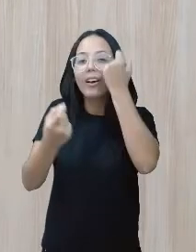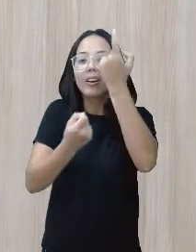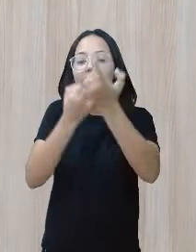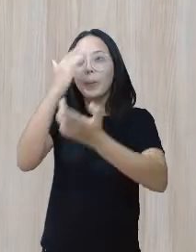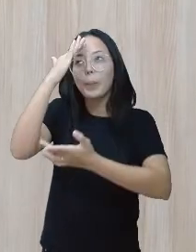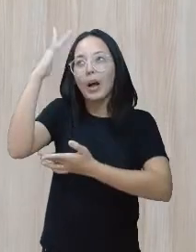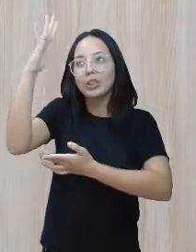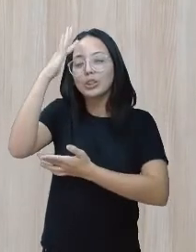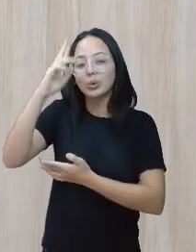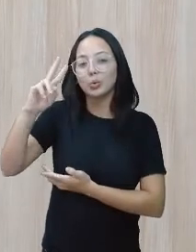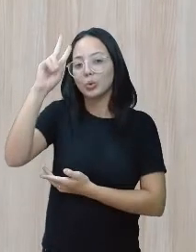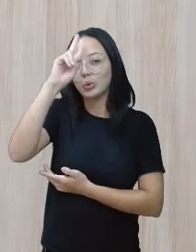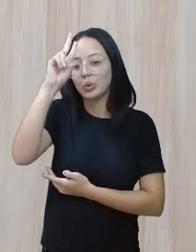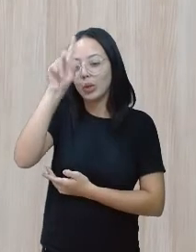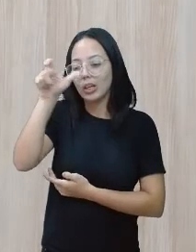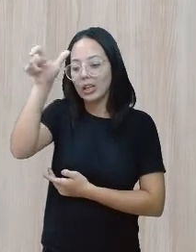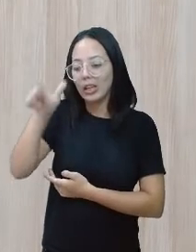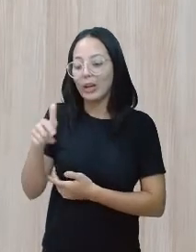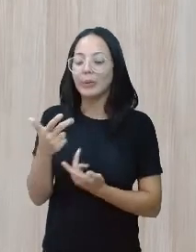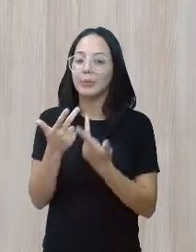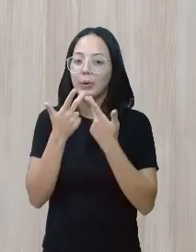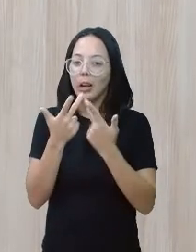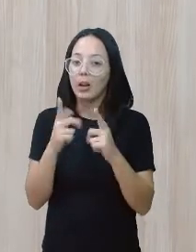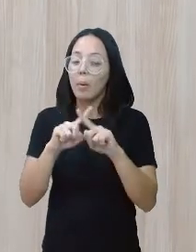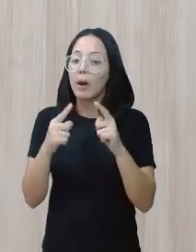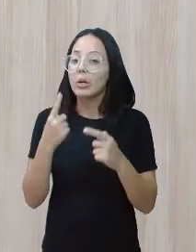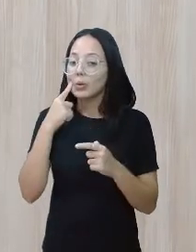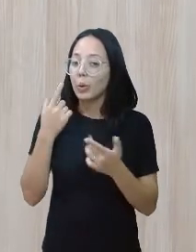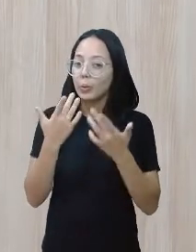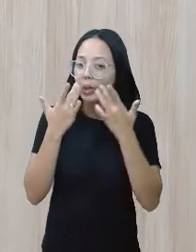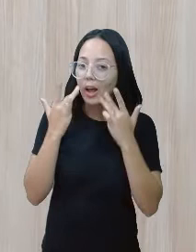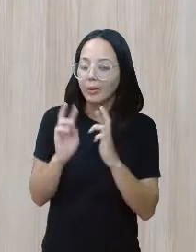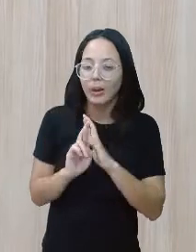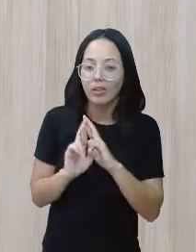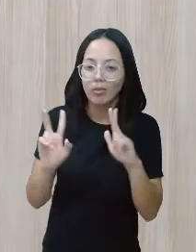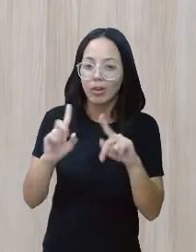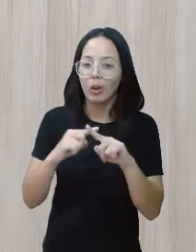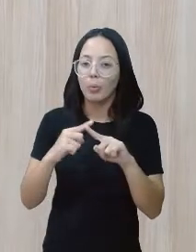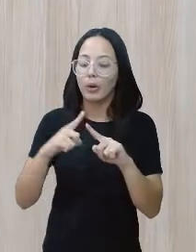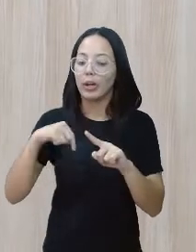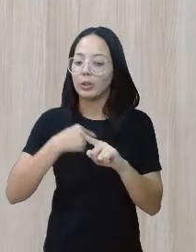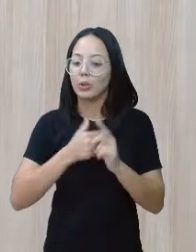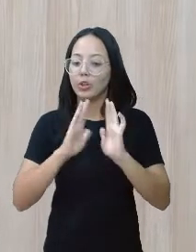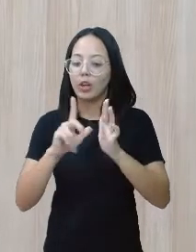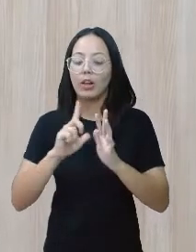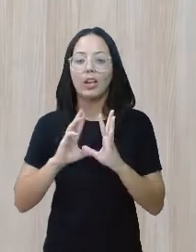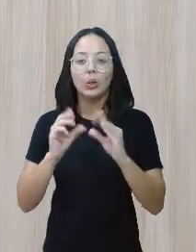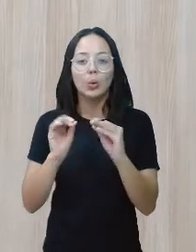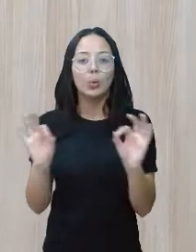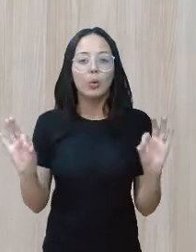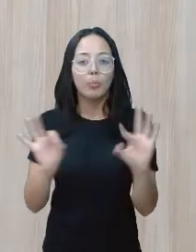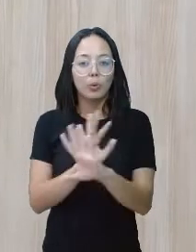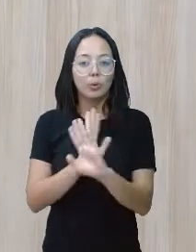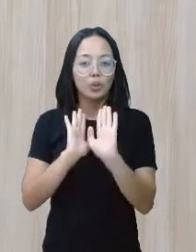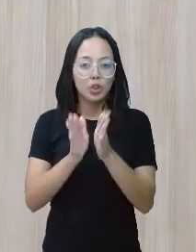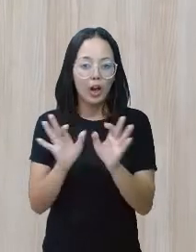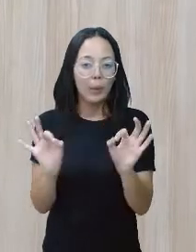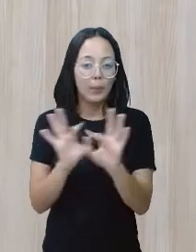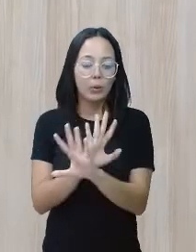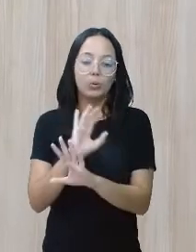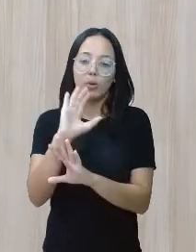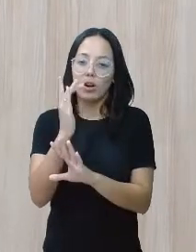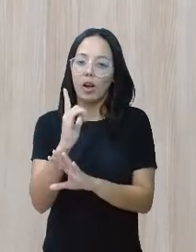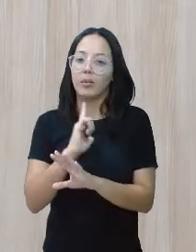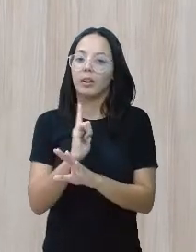a história que o narrador está contando. No teatro é um pouco diferente, né? A gente já tem tudo pronto ali, tudo dado. É claro